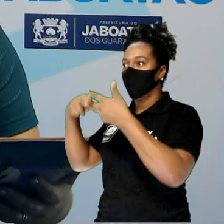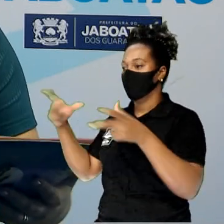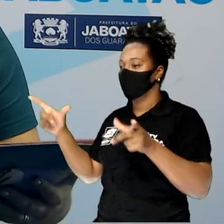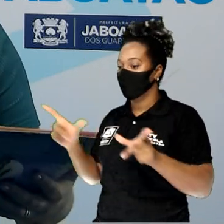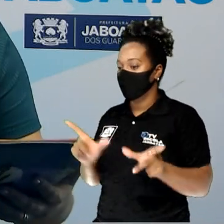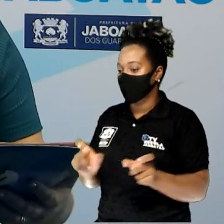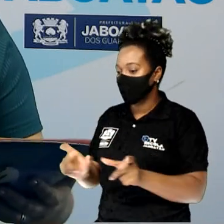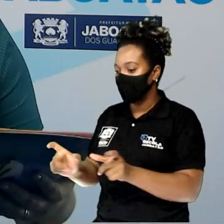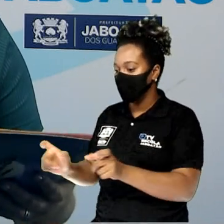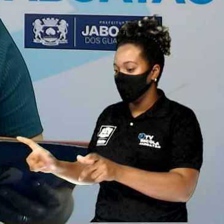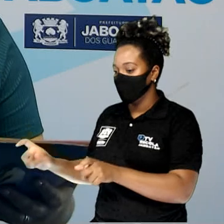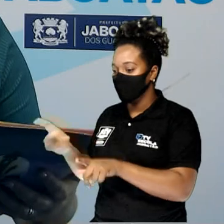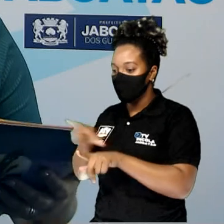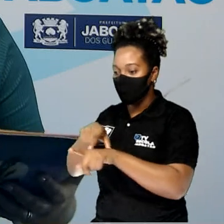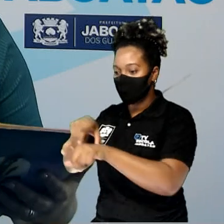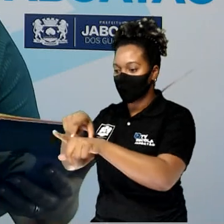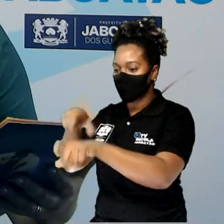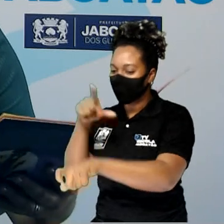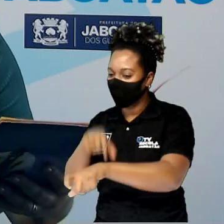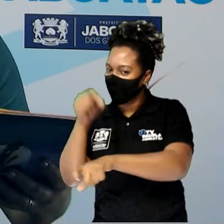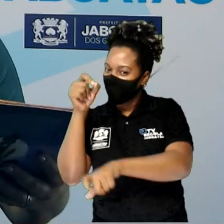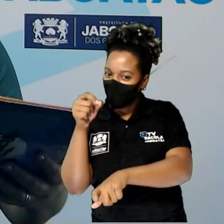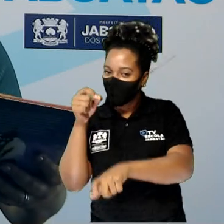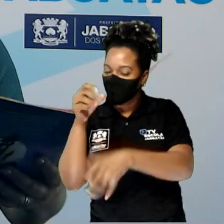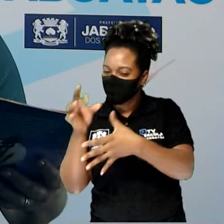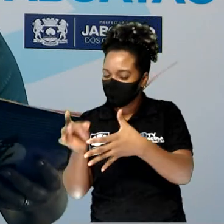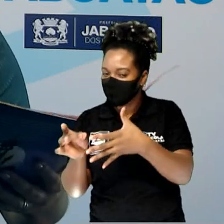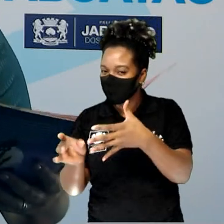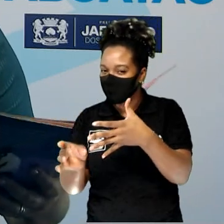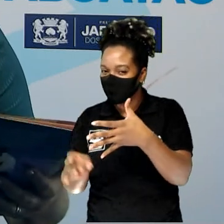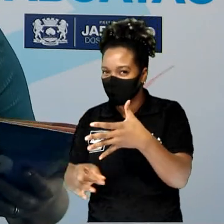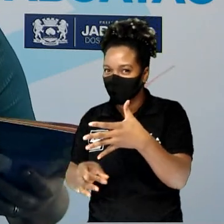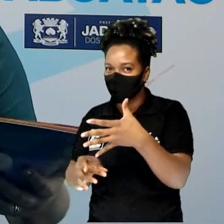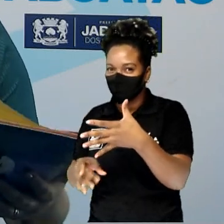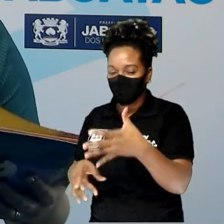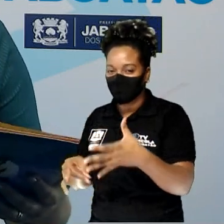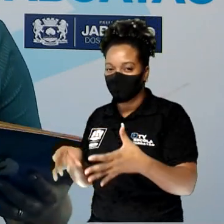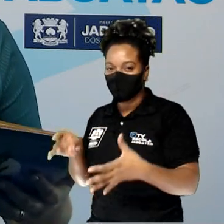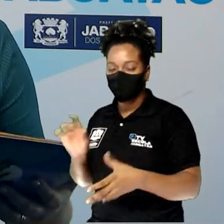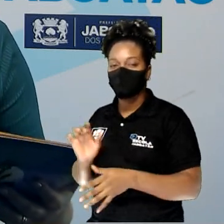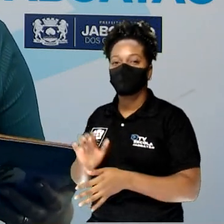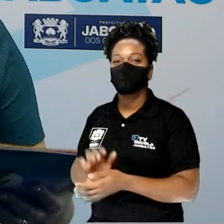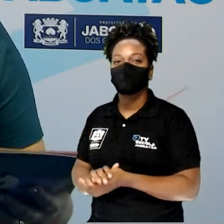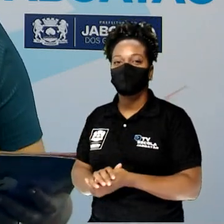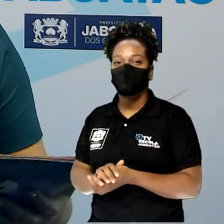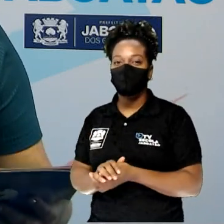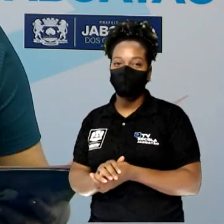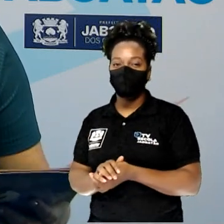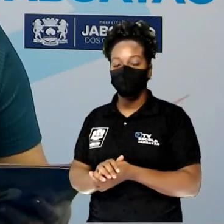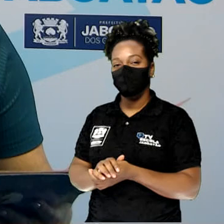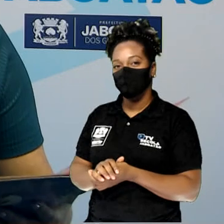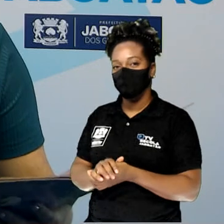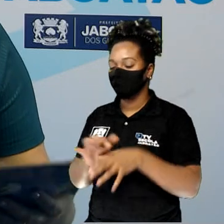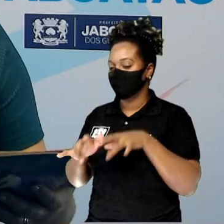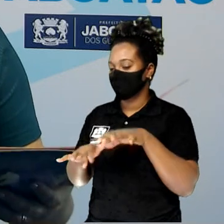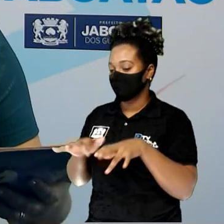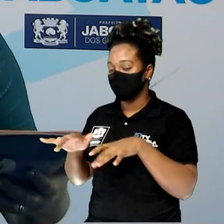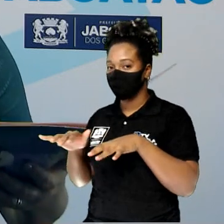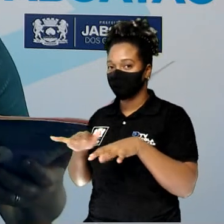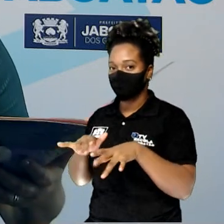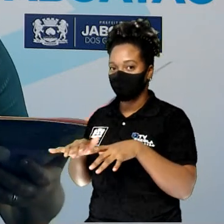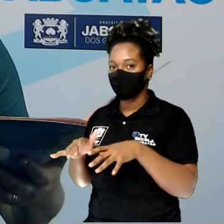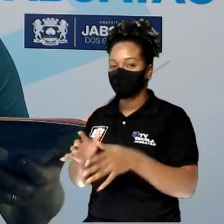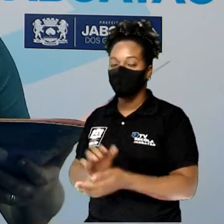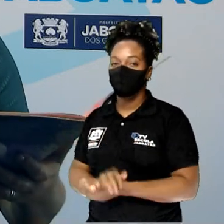Caranguejo, caramujo, carrapato, carrapicho, carrapeta, carraspana, carapaça,